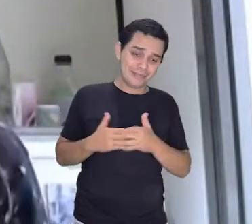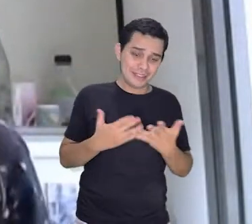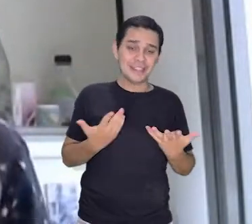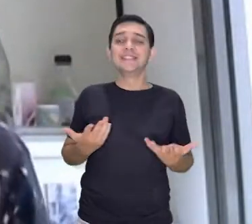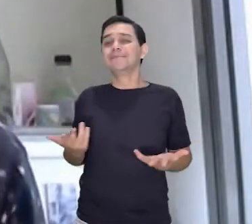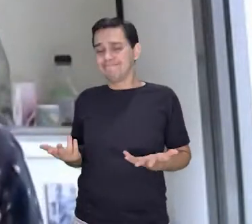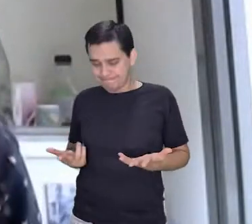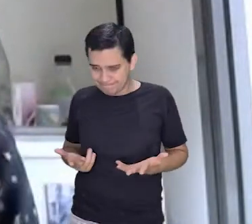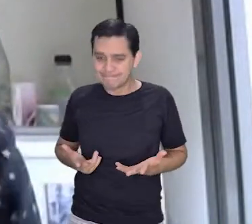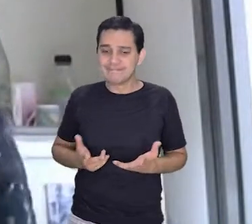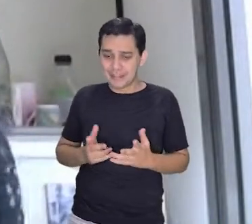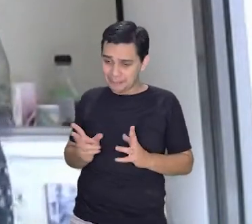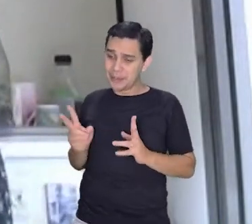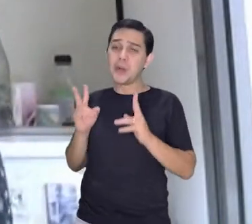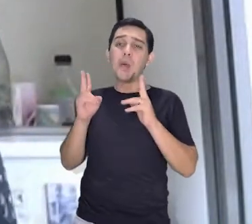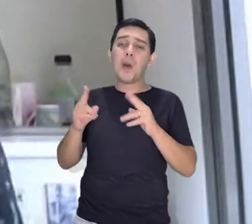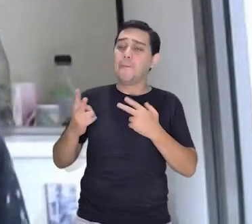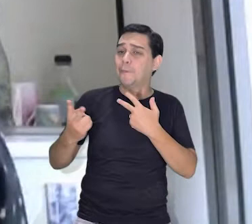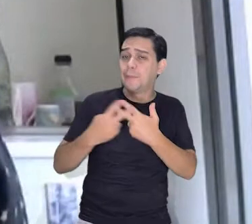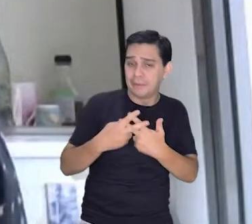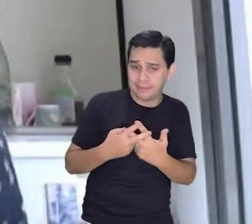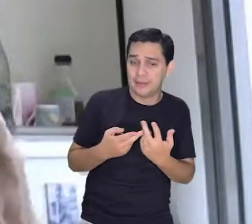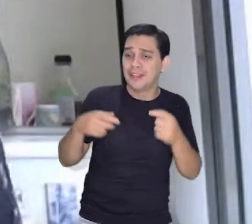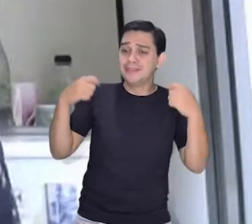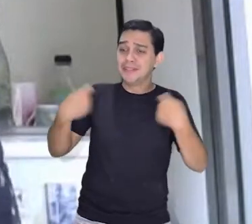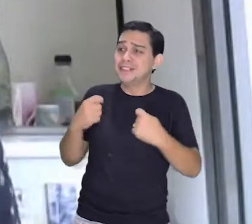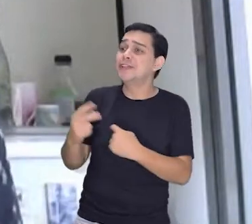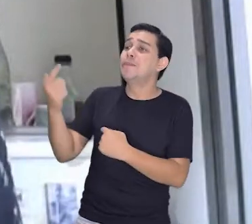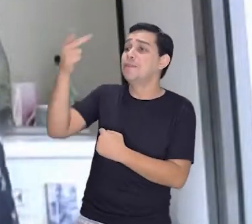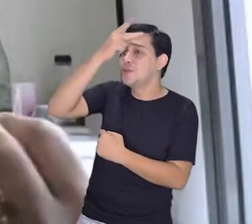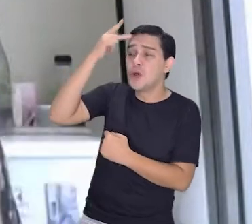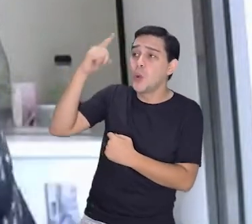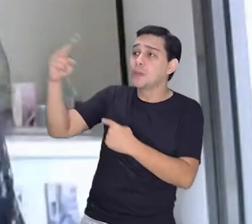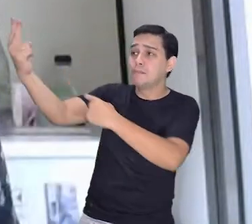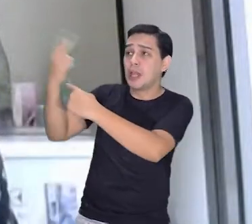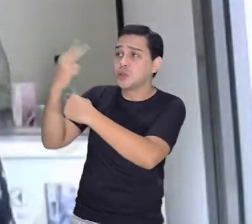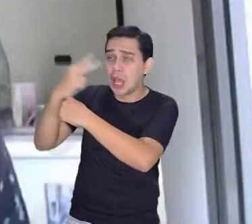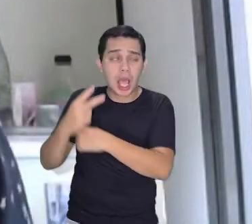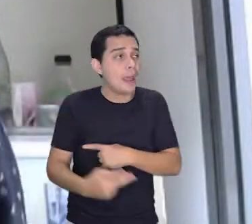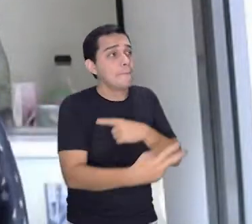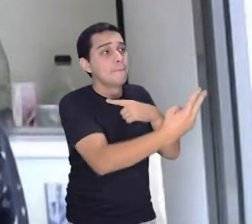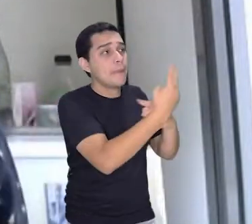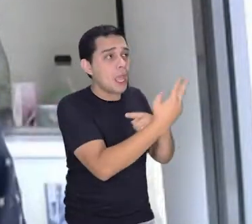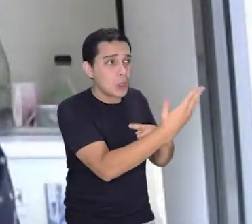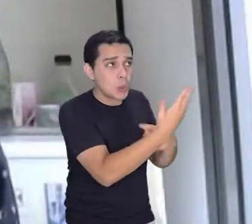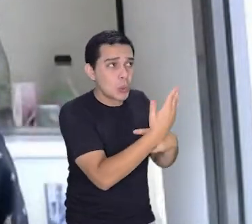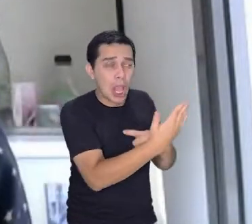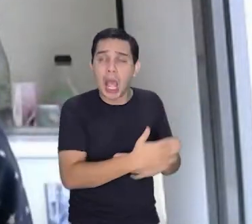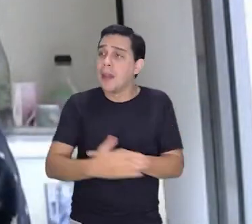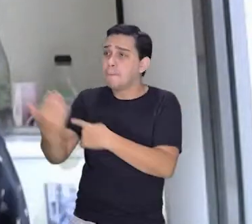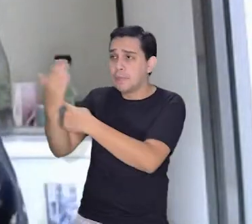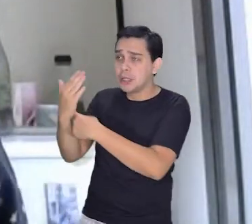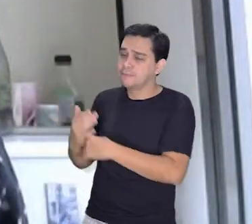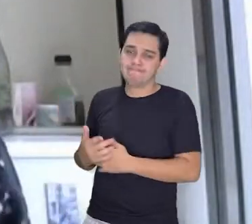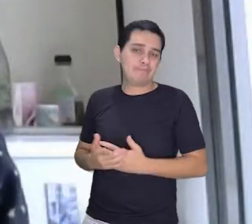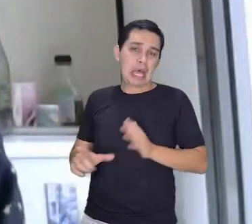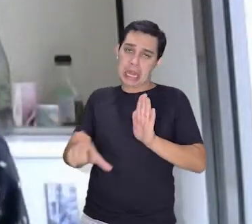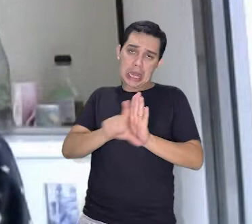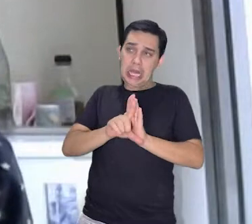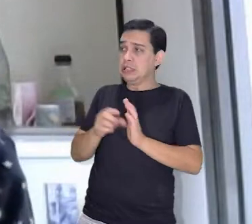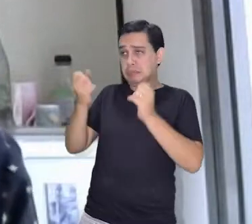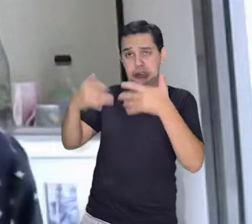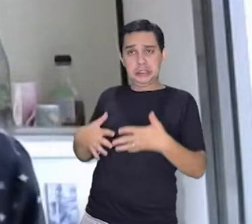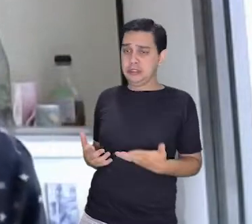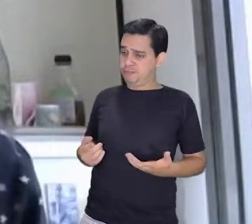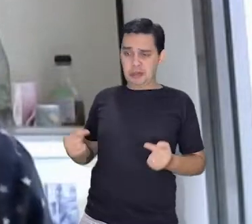ali confinada e dependente de outra pessoa. Isso não é o que preconiza, né, a Lei Brasileira de Inclusão. Isso